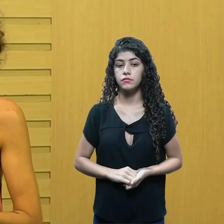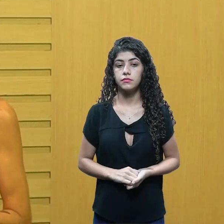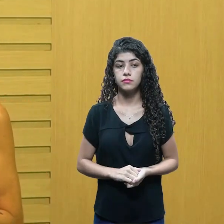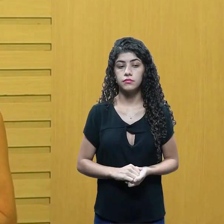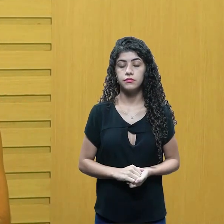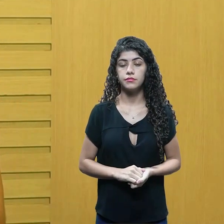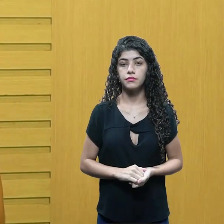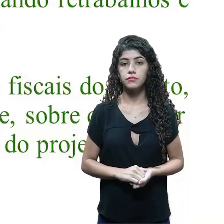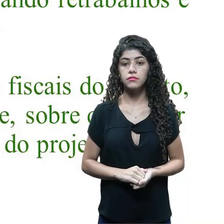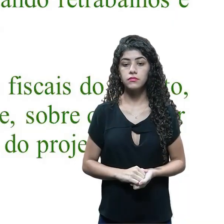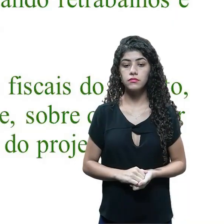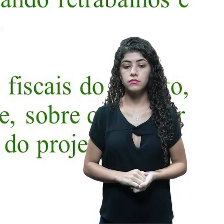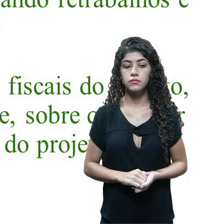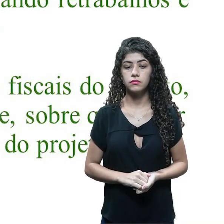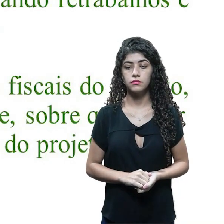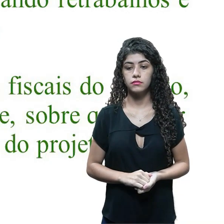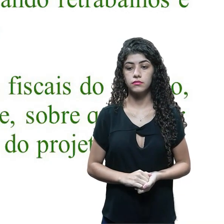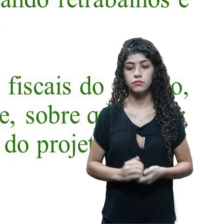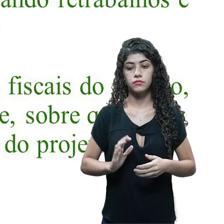com a produção.